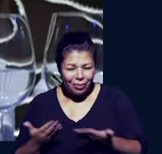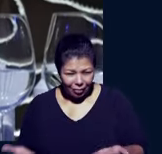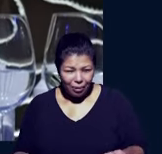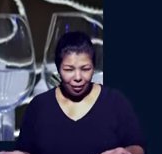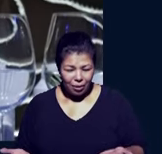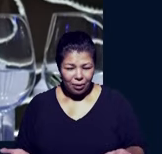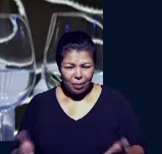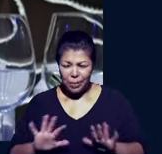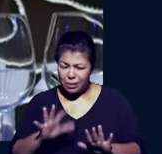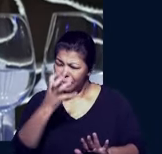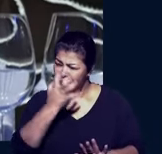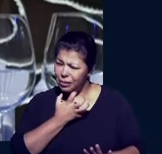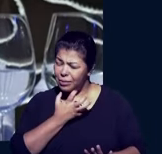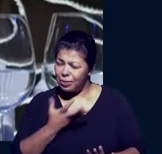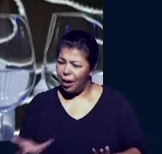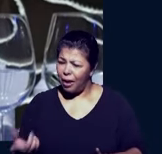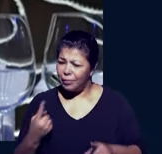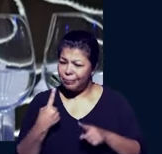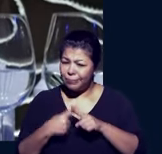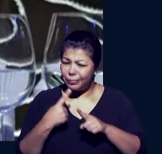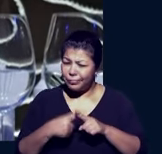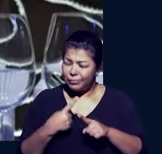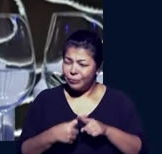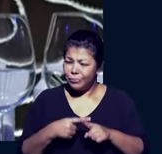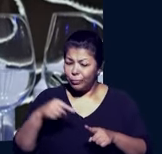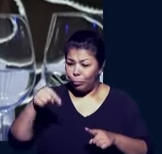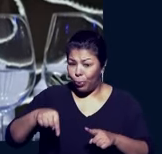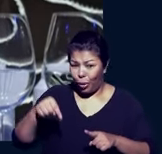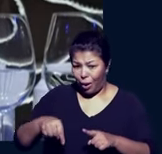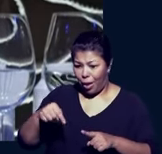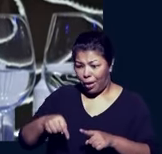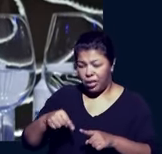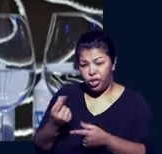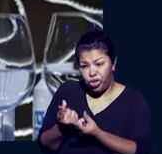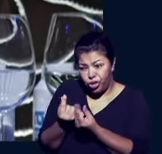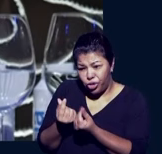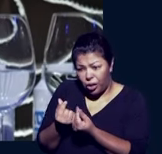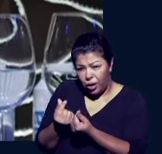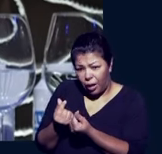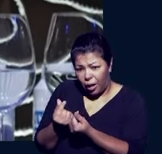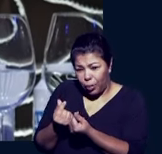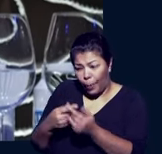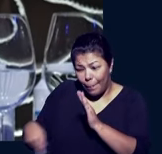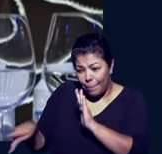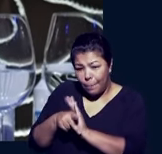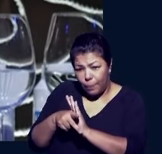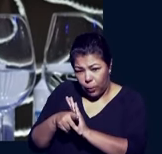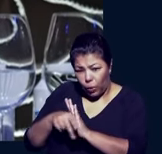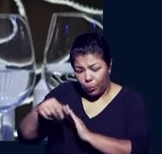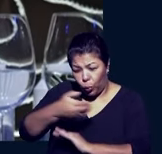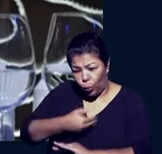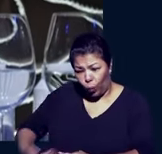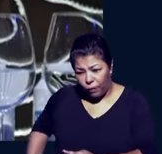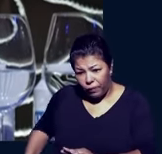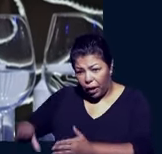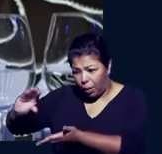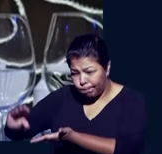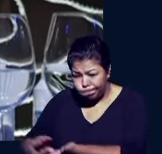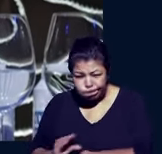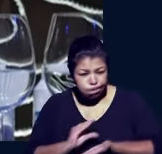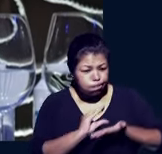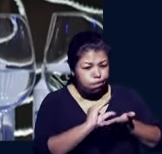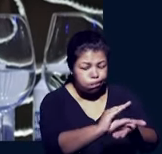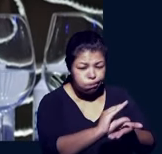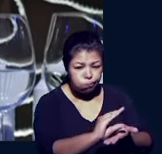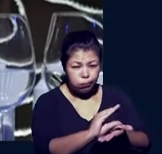norte pro Nordeste e saindo através do sistema financeiro Nacional pro pro leste europeu e pros outros estados da